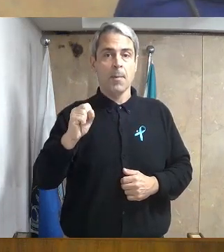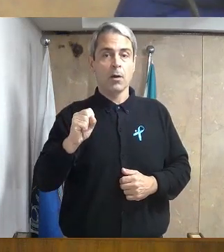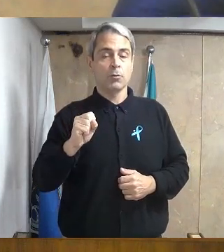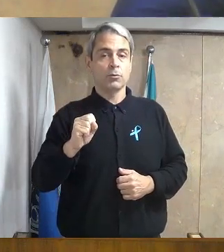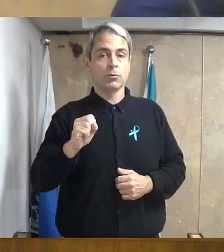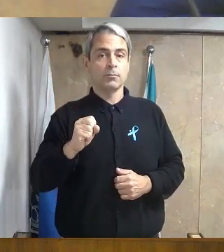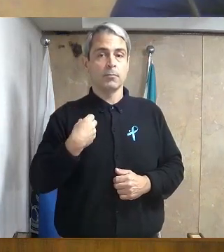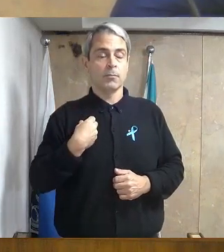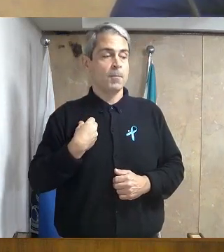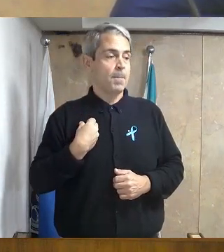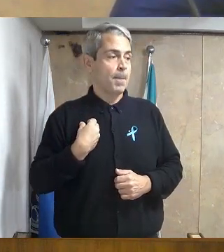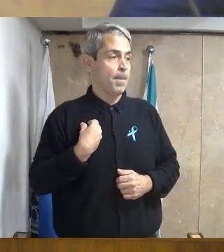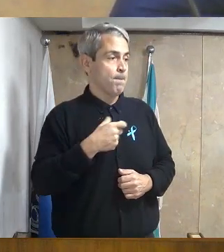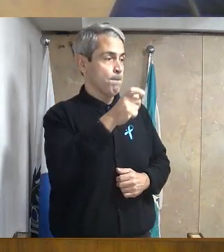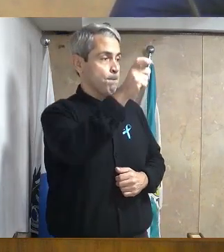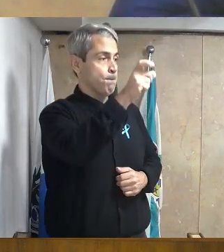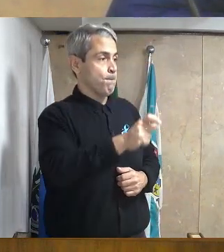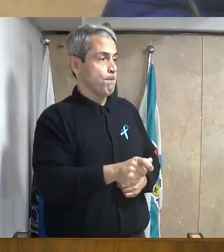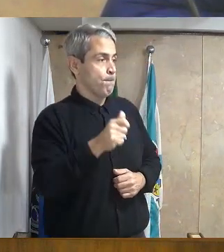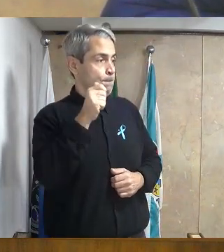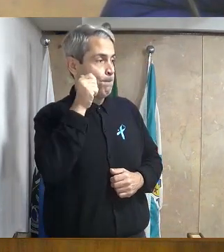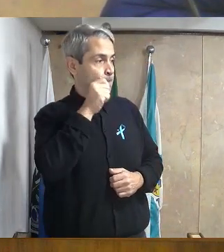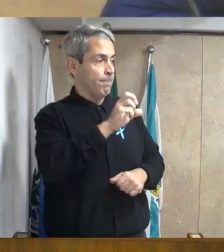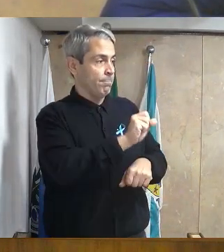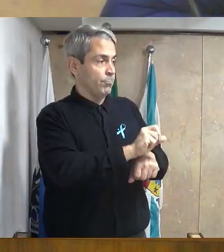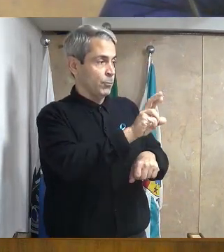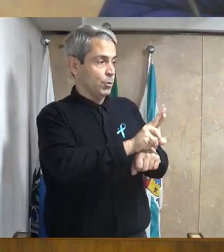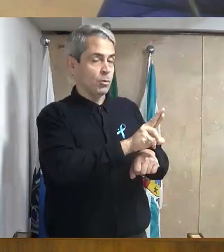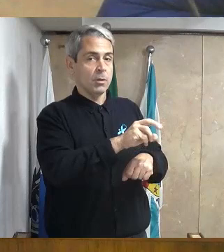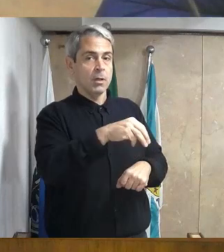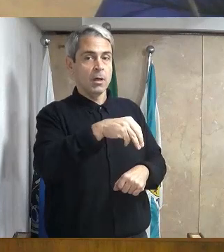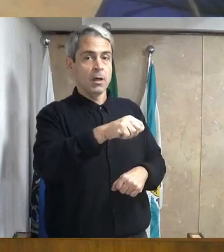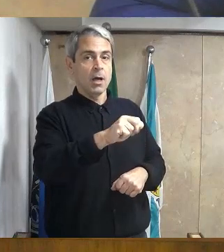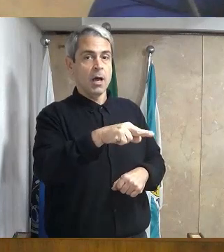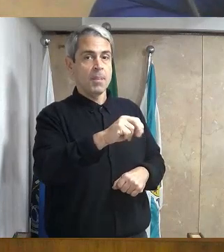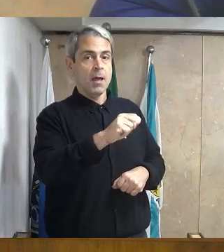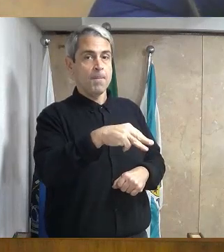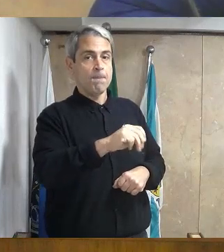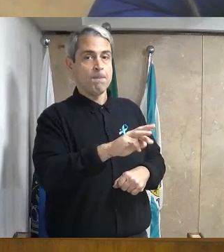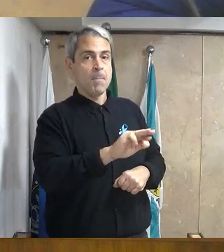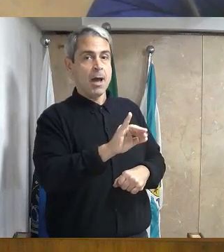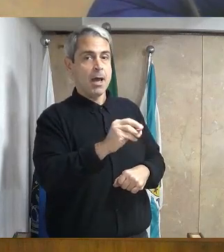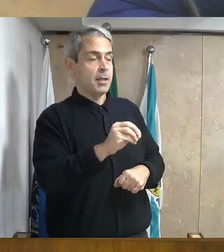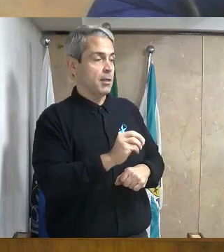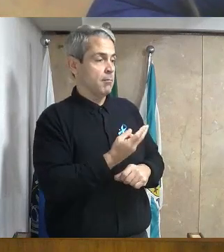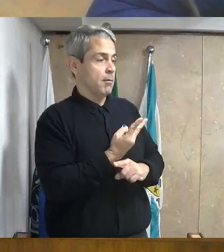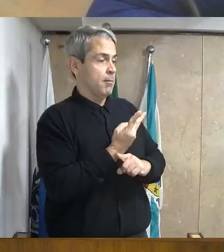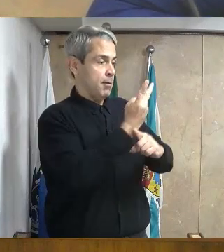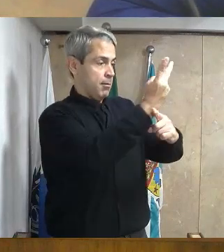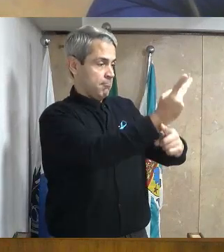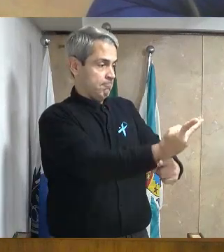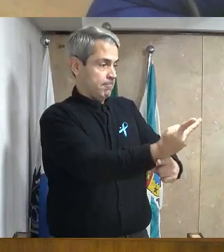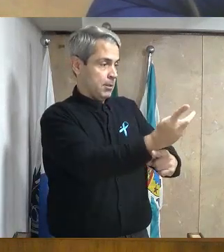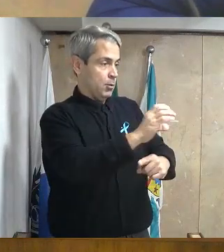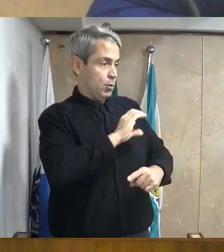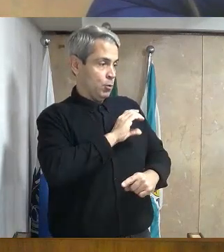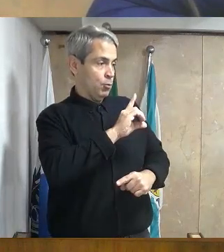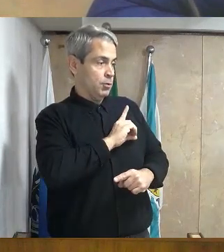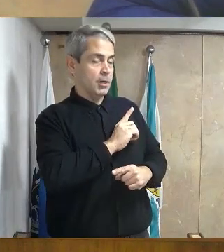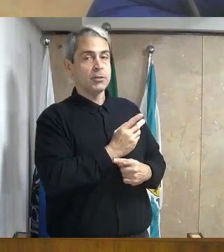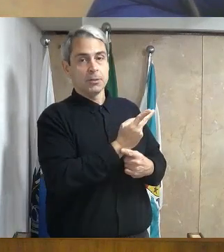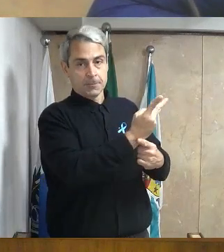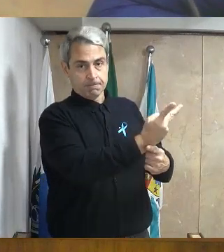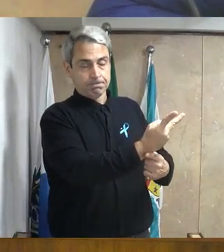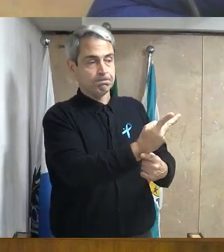Tavares, concedendo à ilustríssima doutora Ana Maria Ferreira da Costa a medalha Cidade de Duque de Caxias.